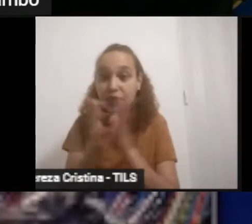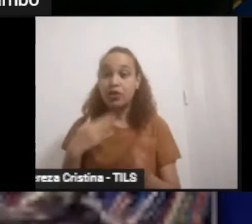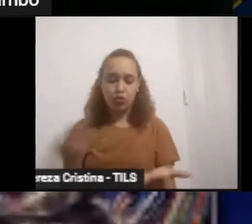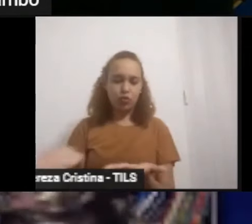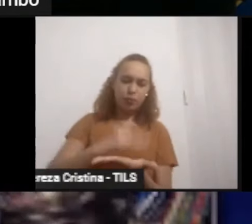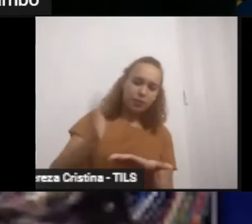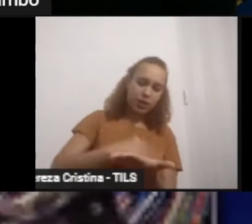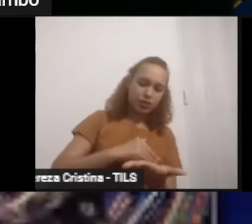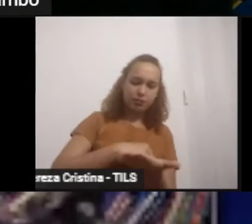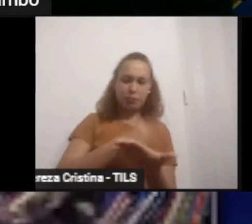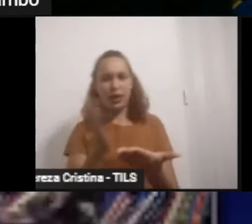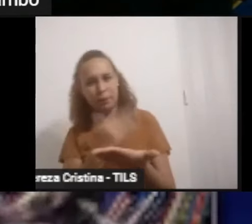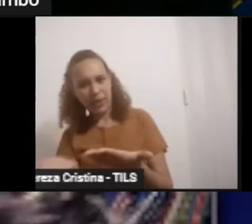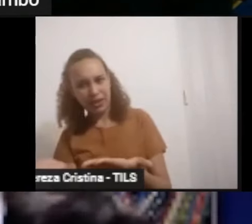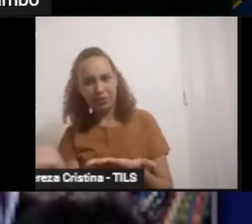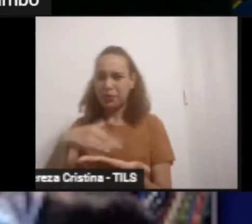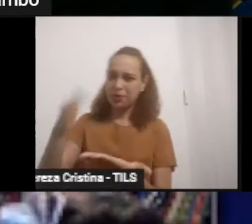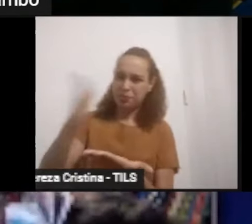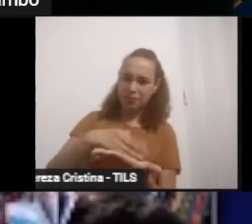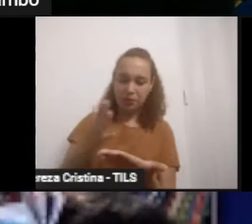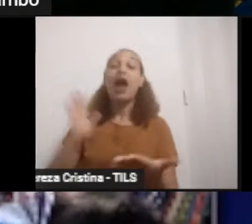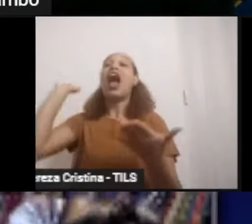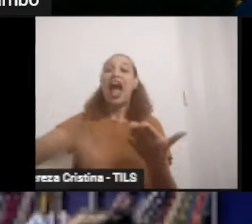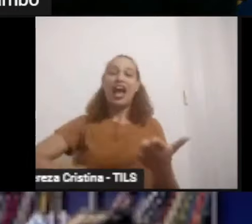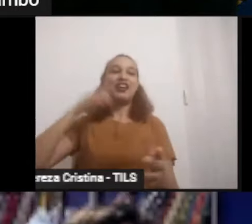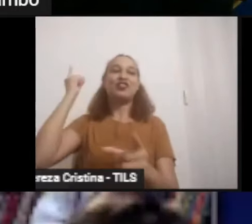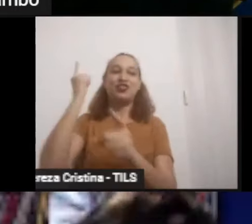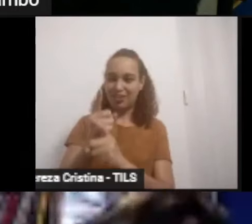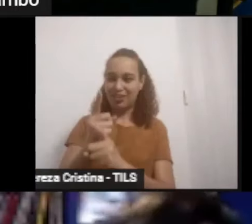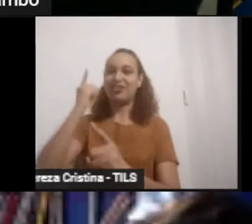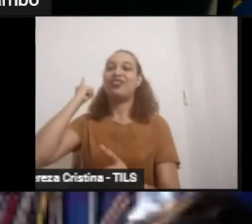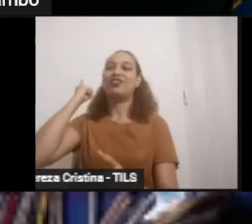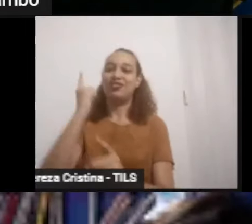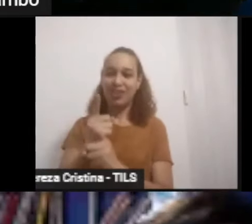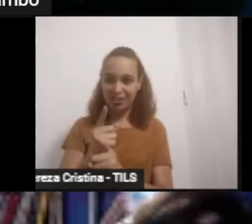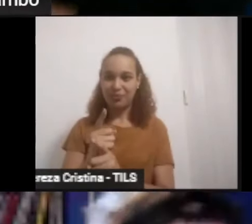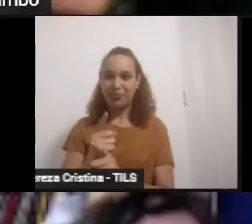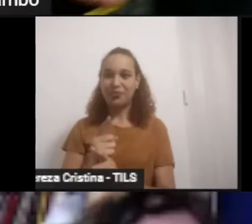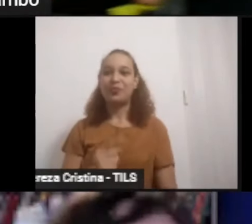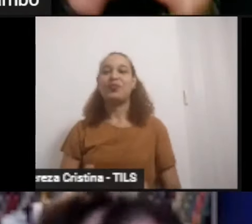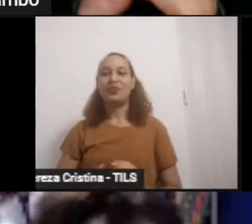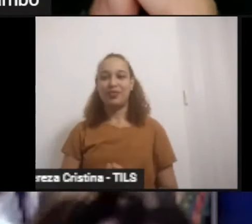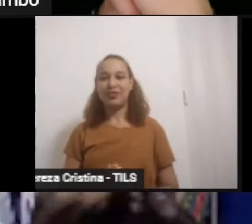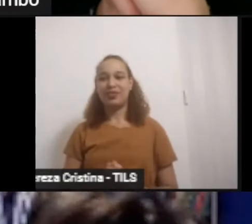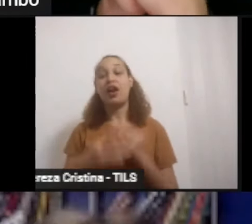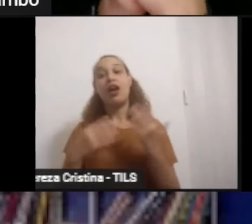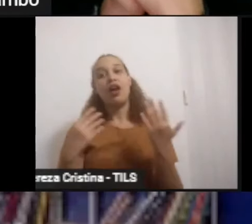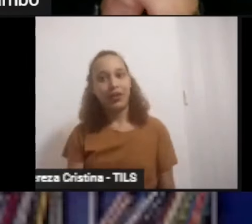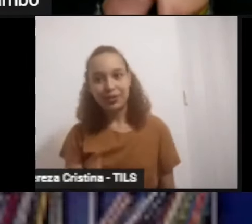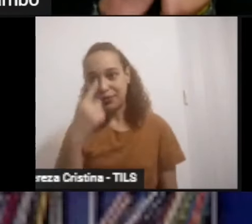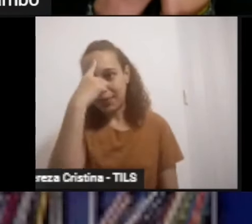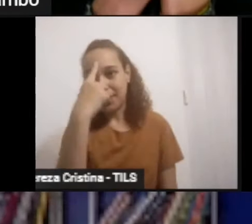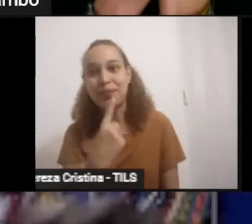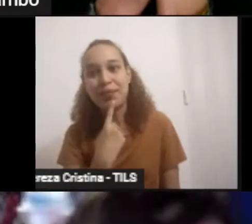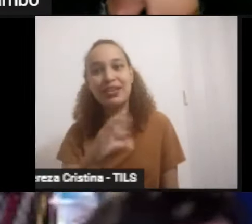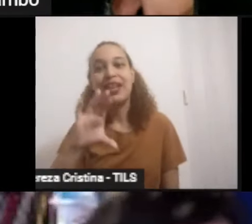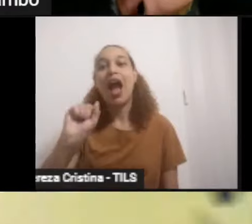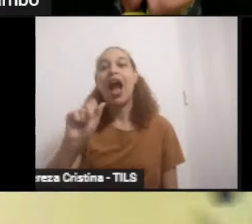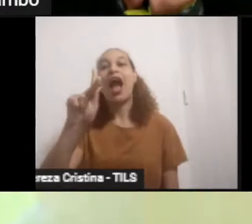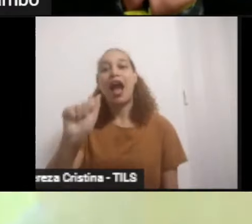para frente, e parece que. Ah, achei! Achei. Aqui é, inclusive, gente, a imagem da capa.